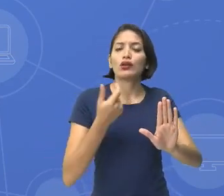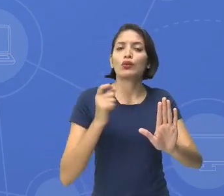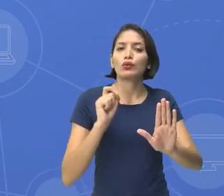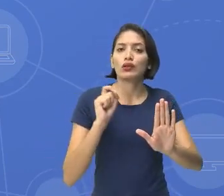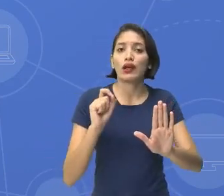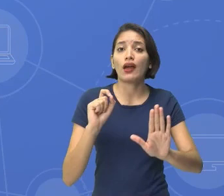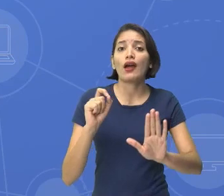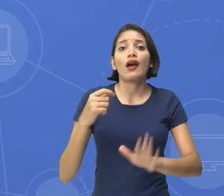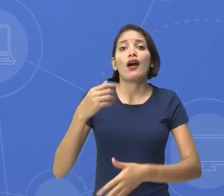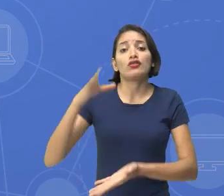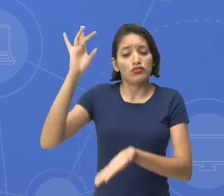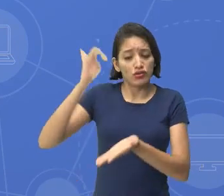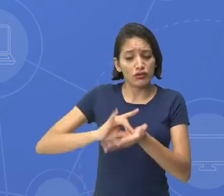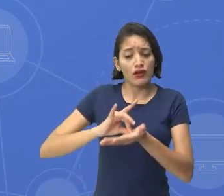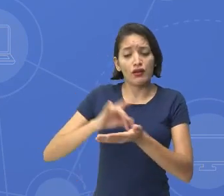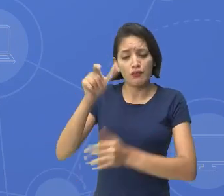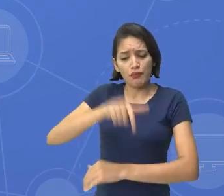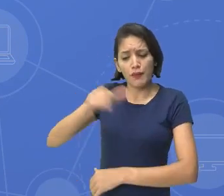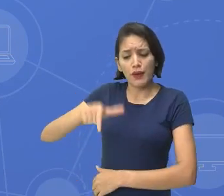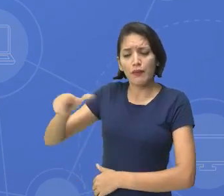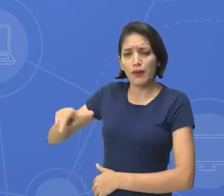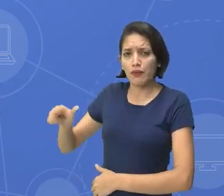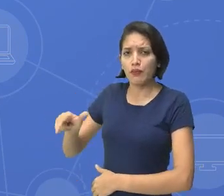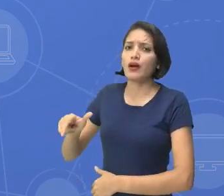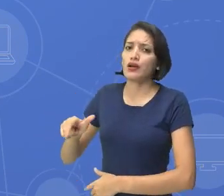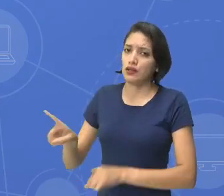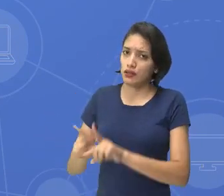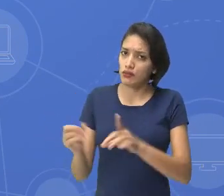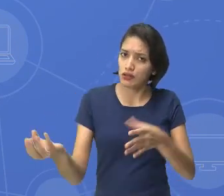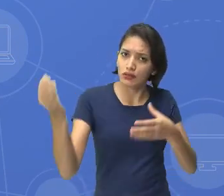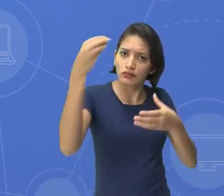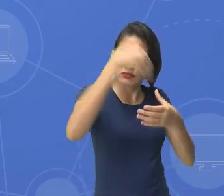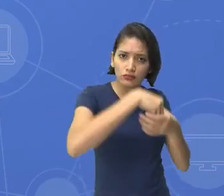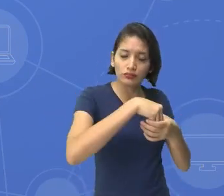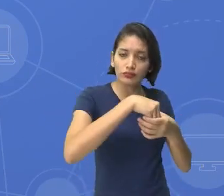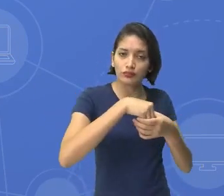né, a realidade das pessoas que estão submetidas a ela.